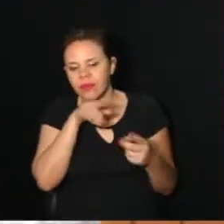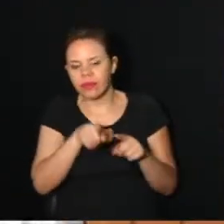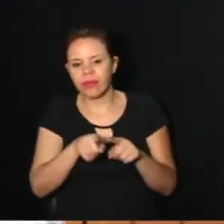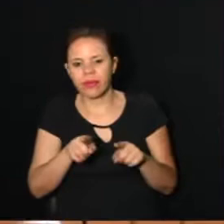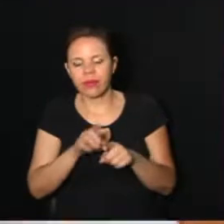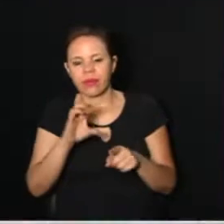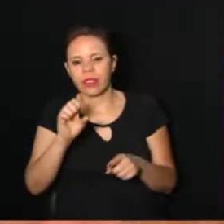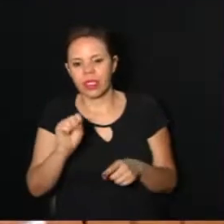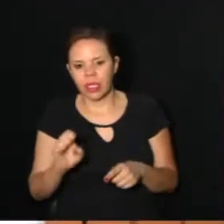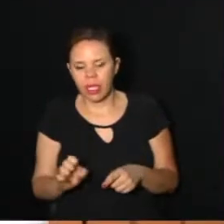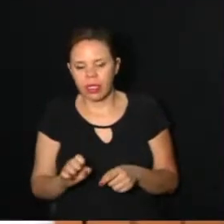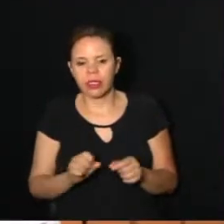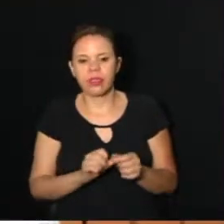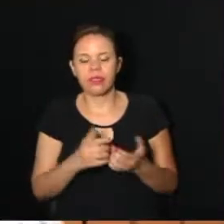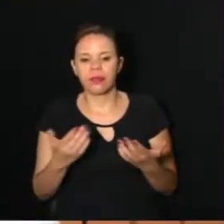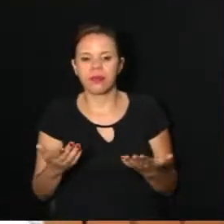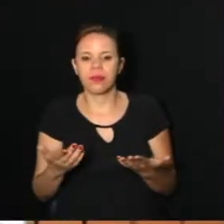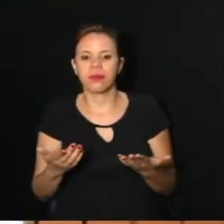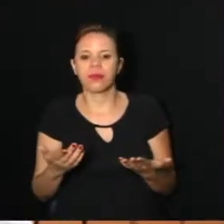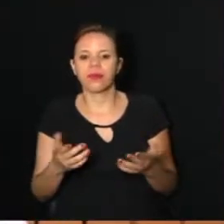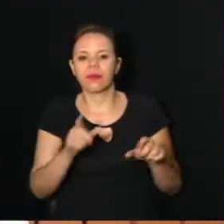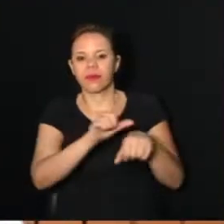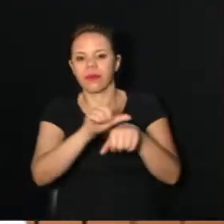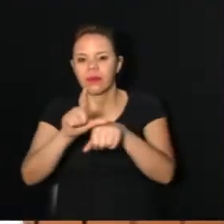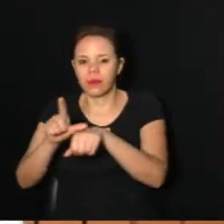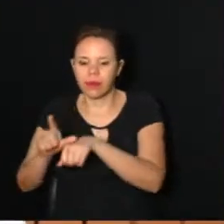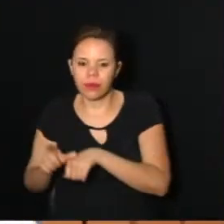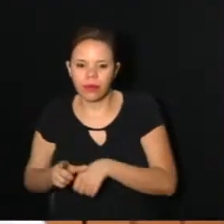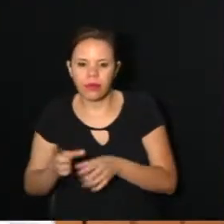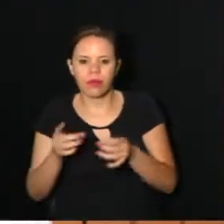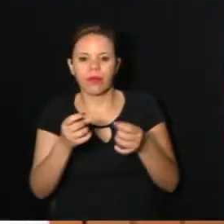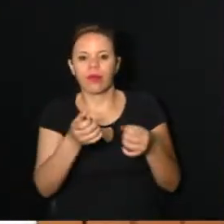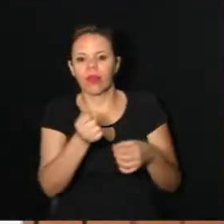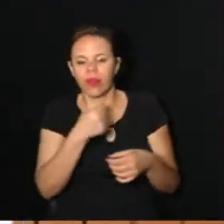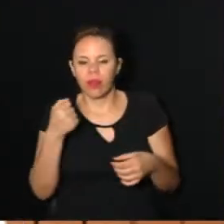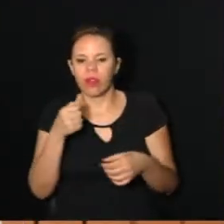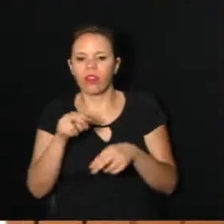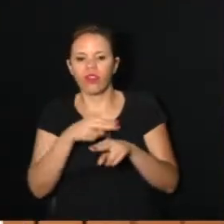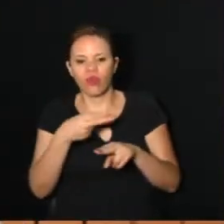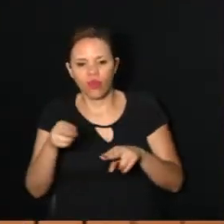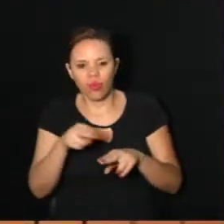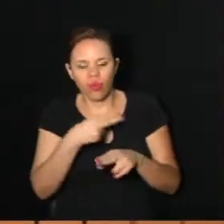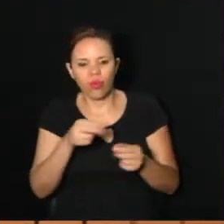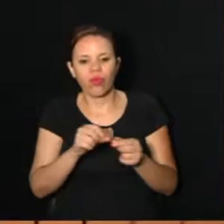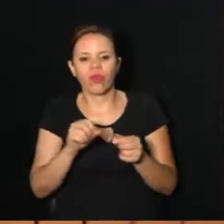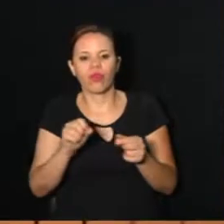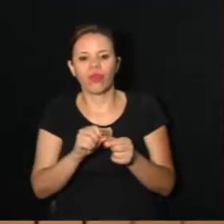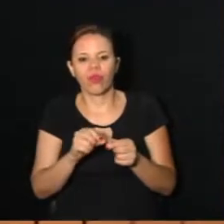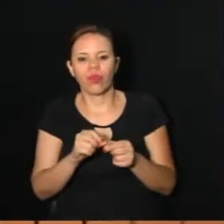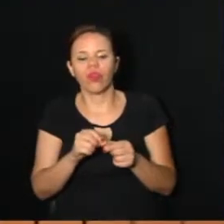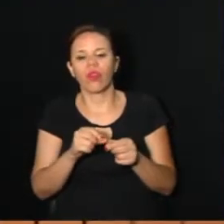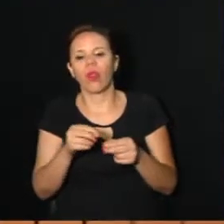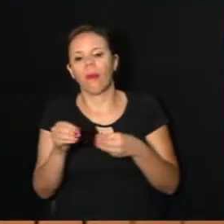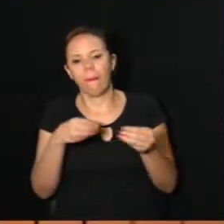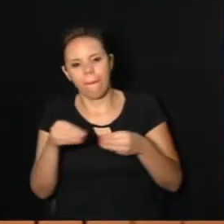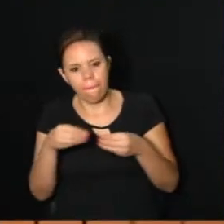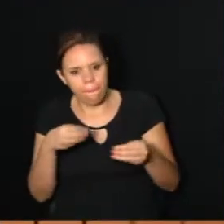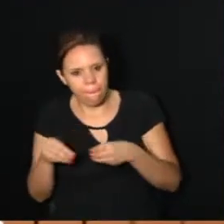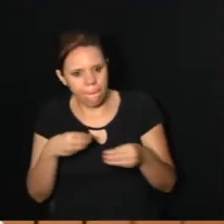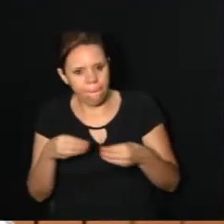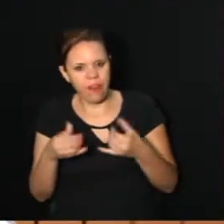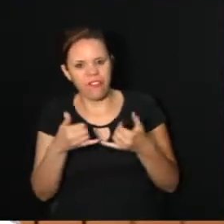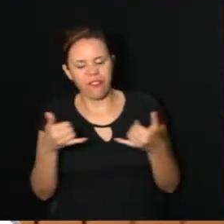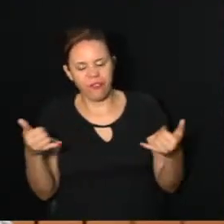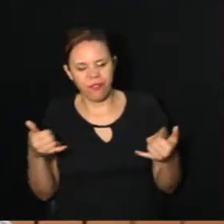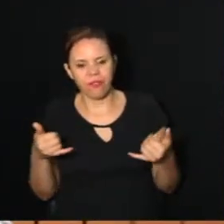tal. Comércio atacadista de cerveja, comércio atacadista de chocolate, comércio atacadista de embalagem, atacadista de fios e